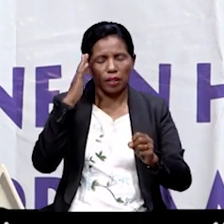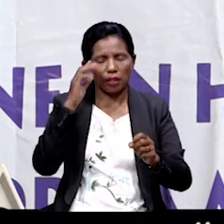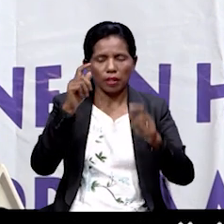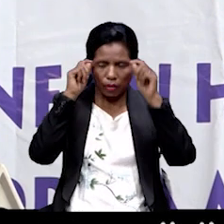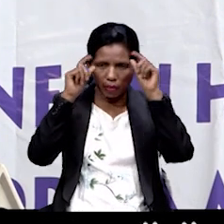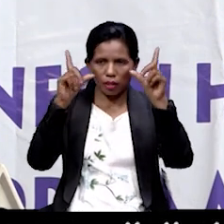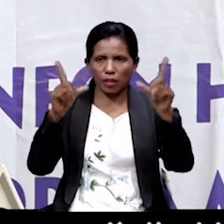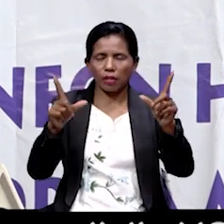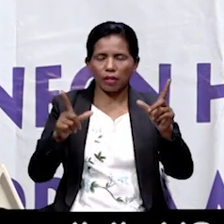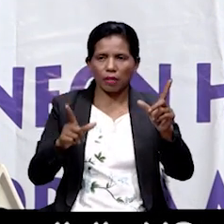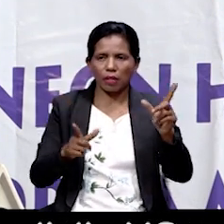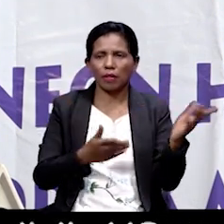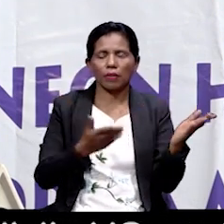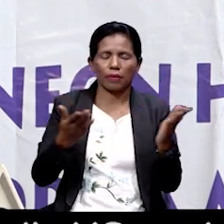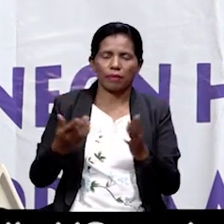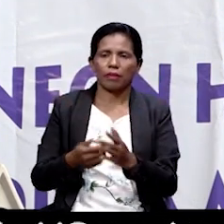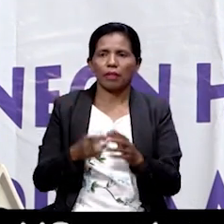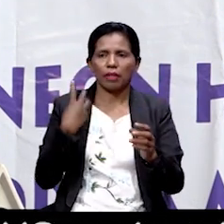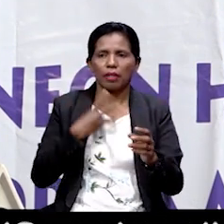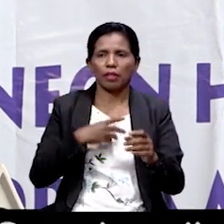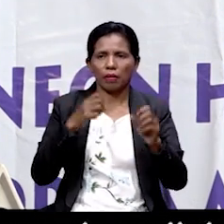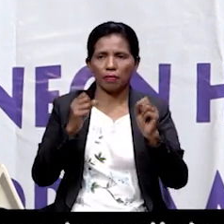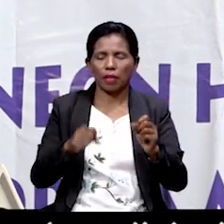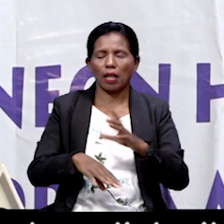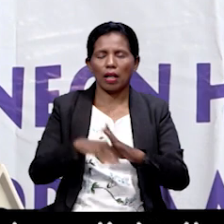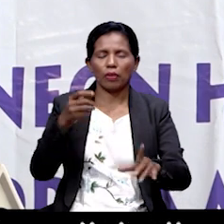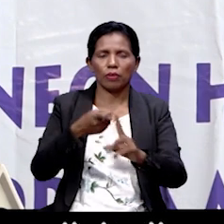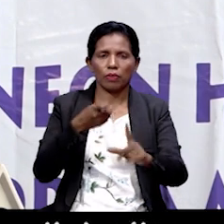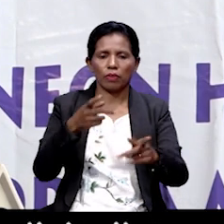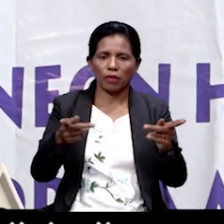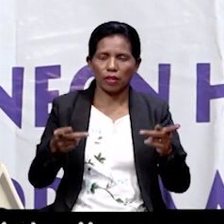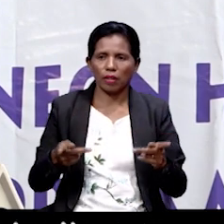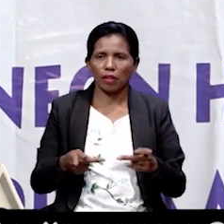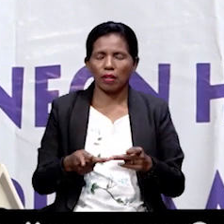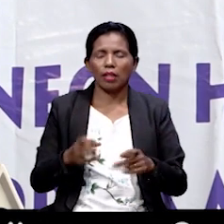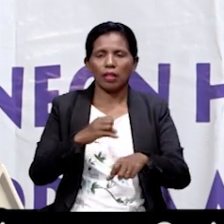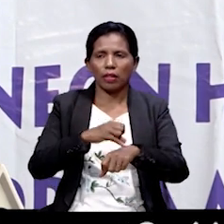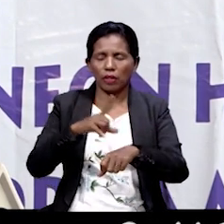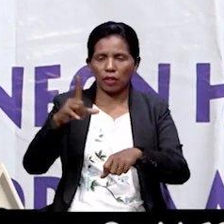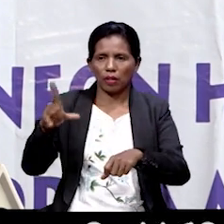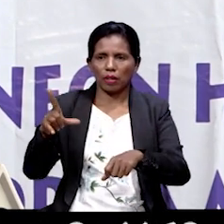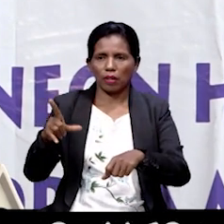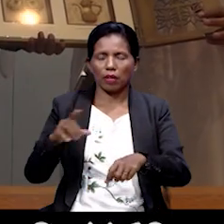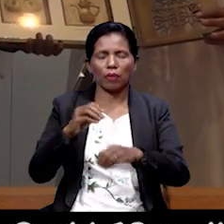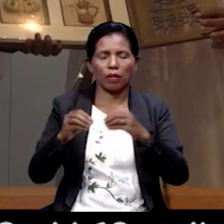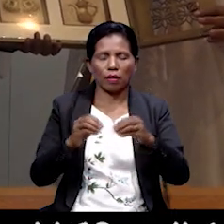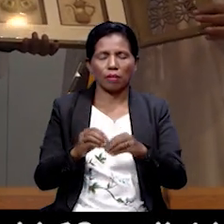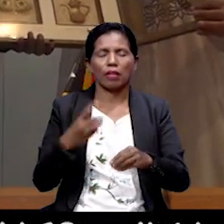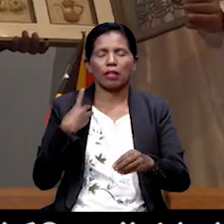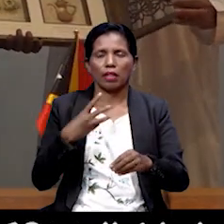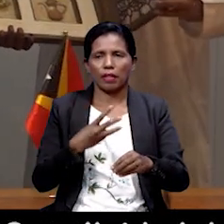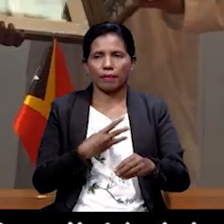mos sai valente não é e também sai o isolamento internacional leva a conectividade né.